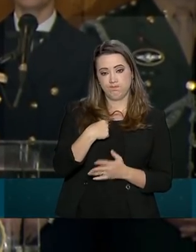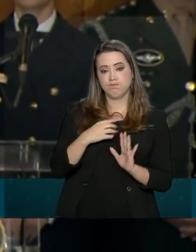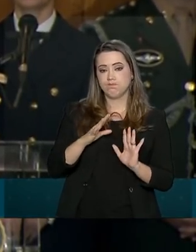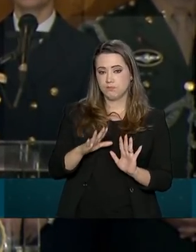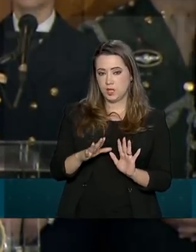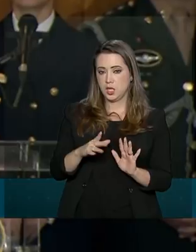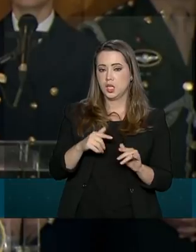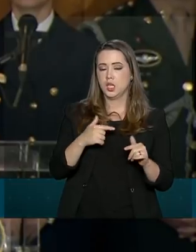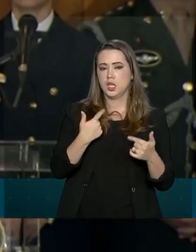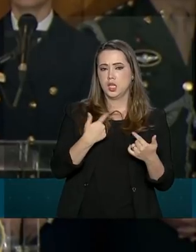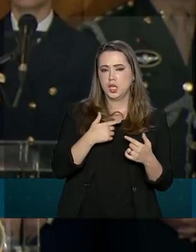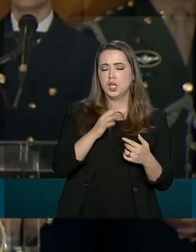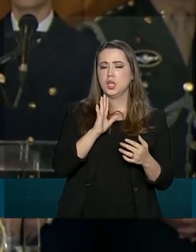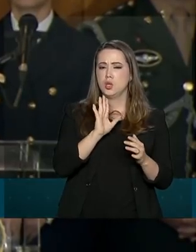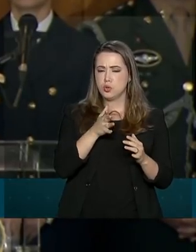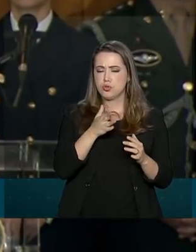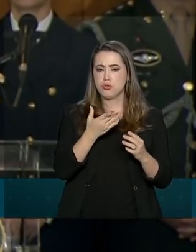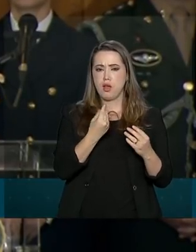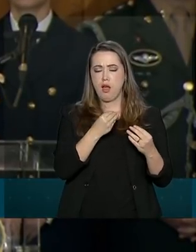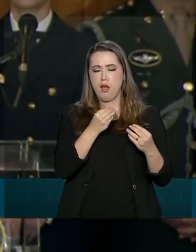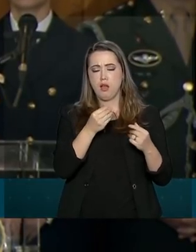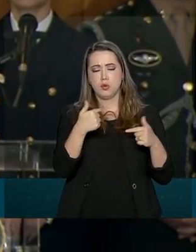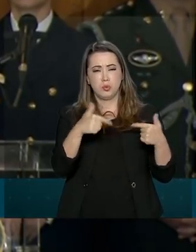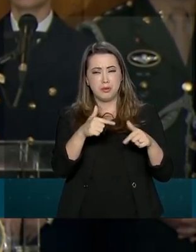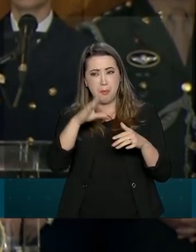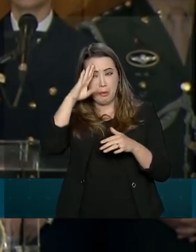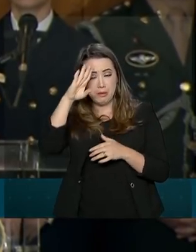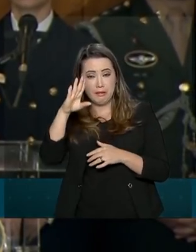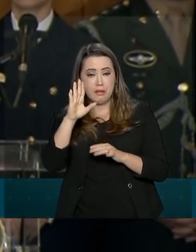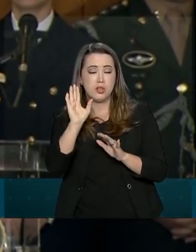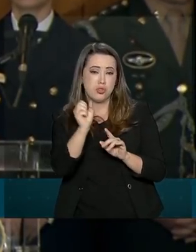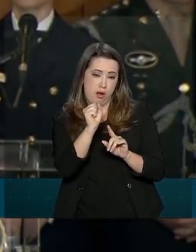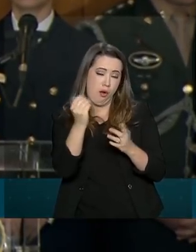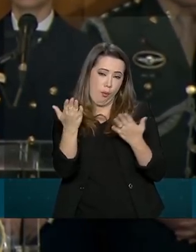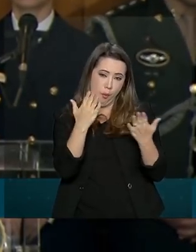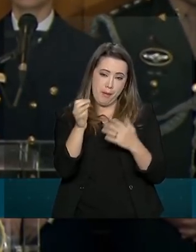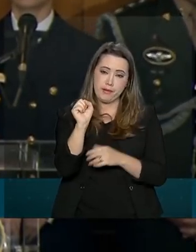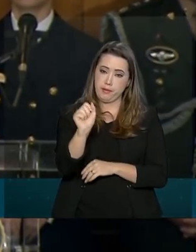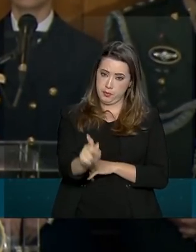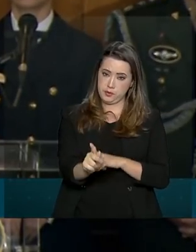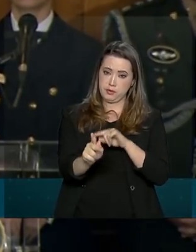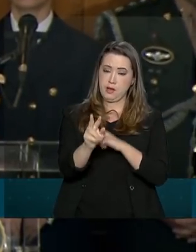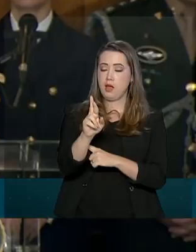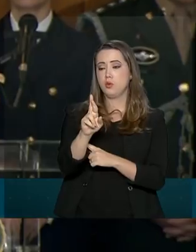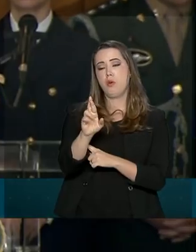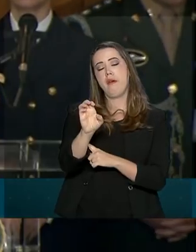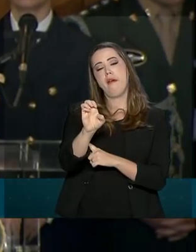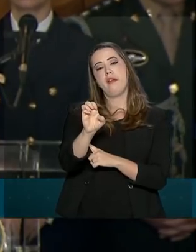sentia como se estivesse na ativa. Mas o tempo foi passando.